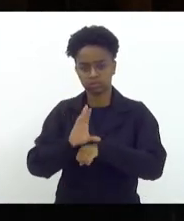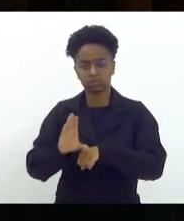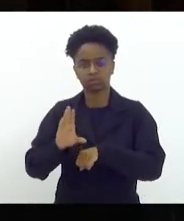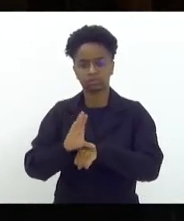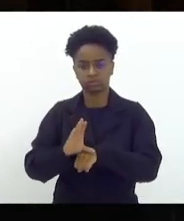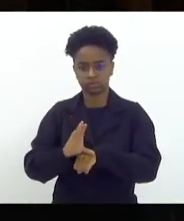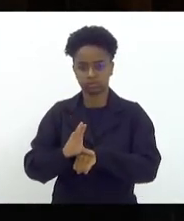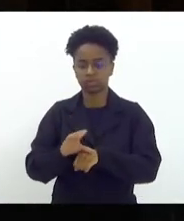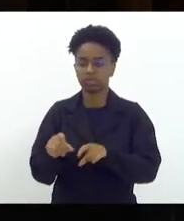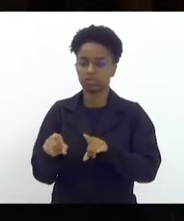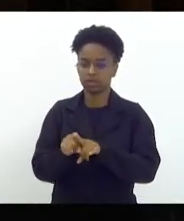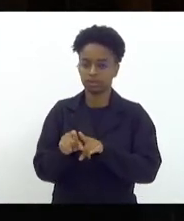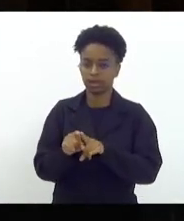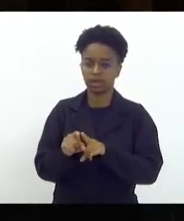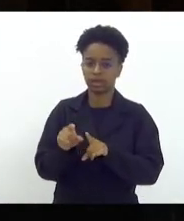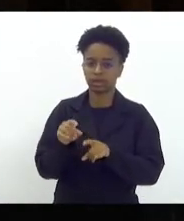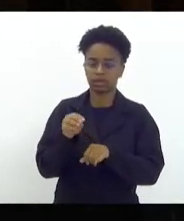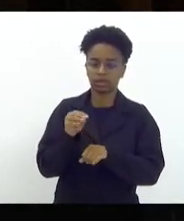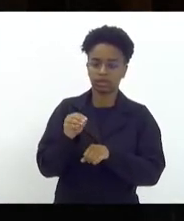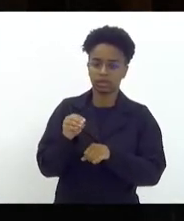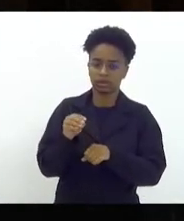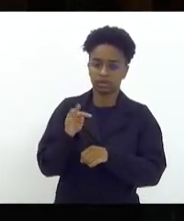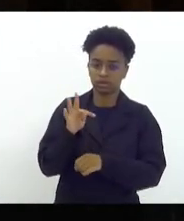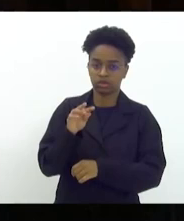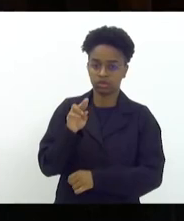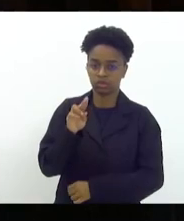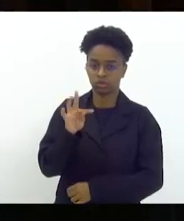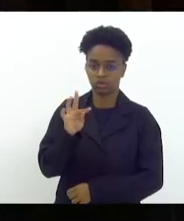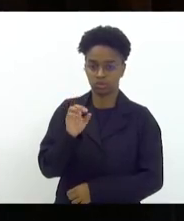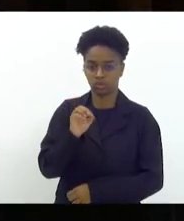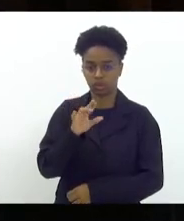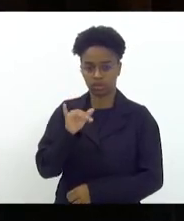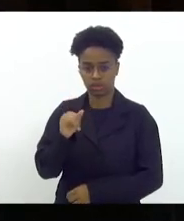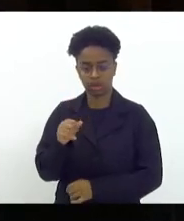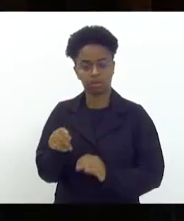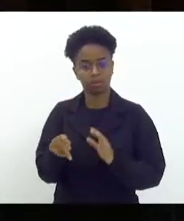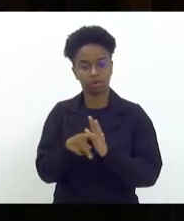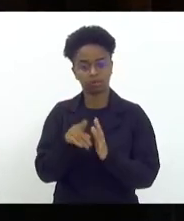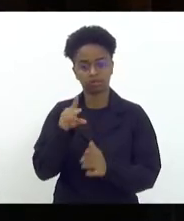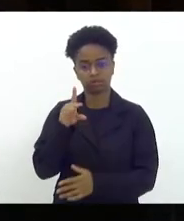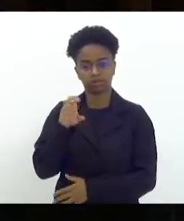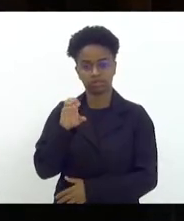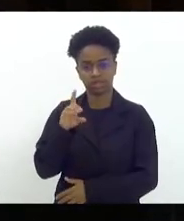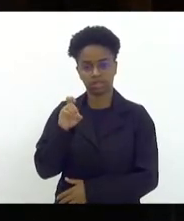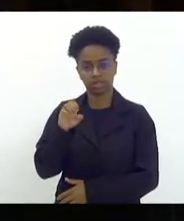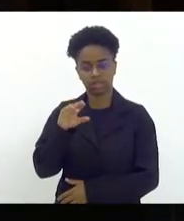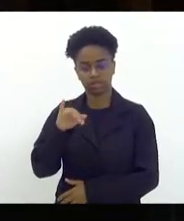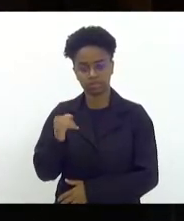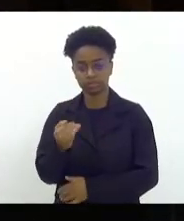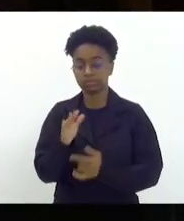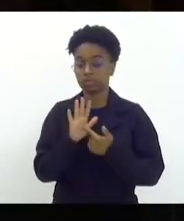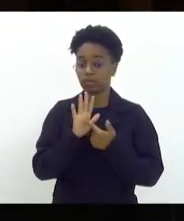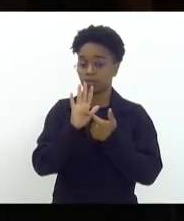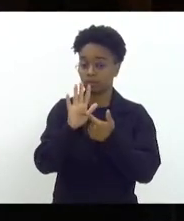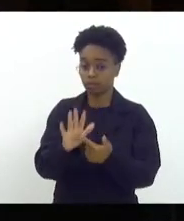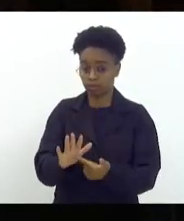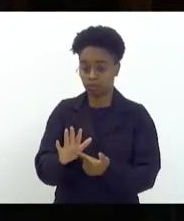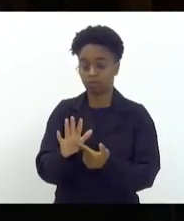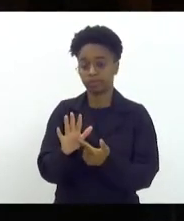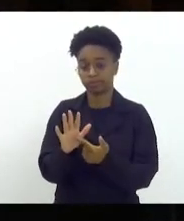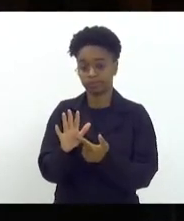e de tutorias do consórcio Cederj apontando tanto